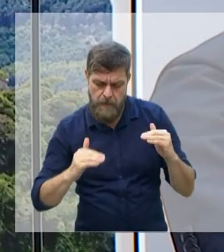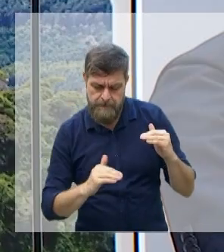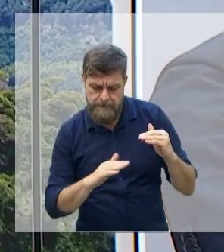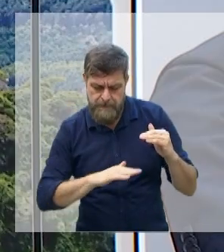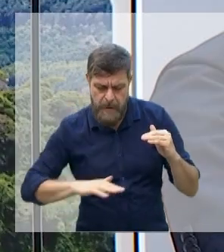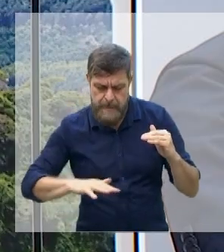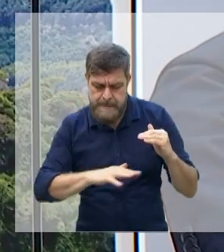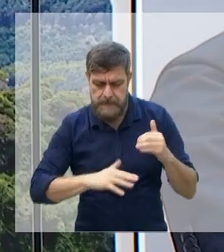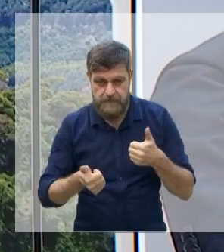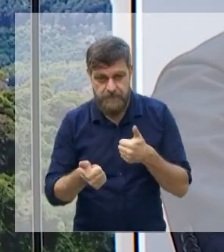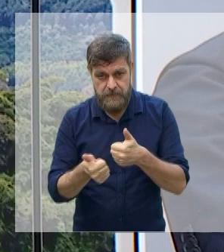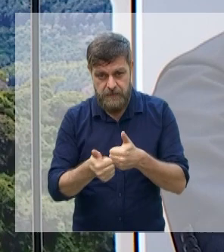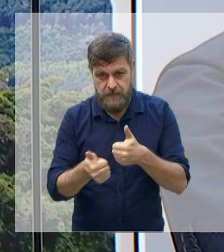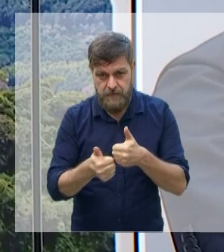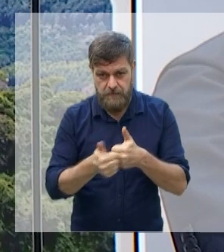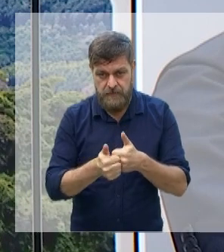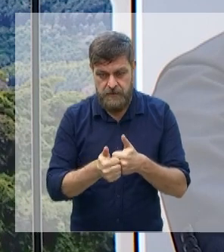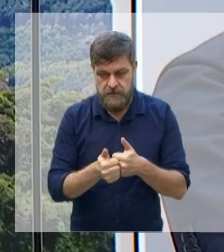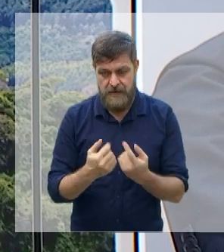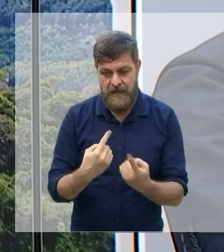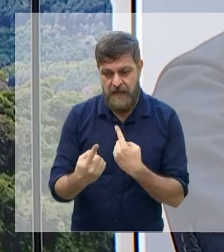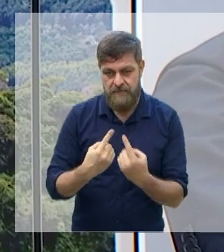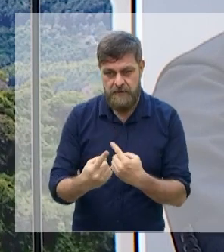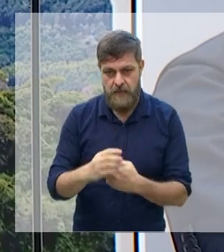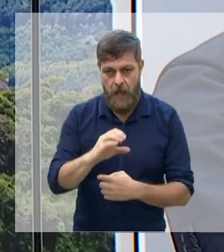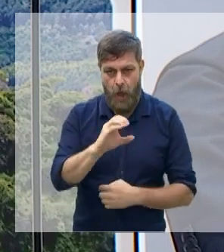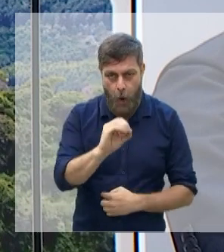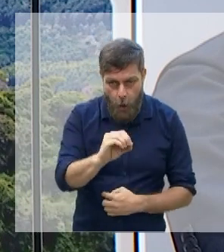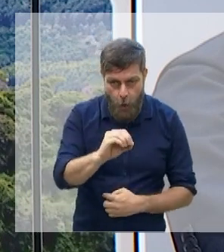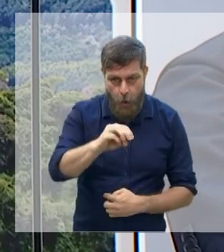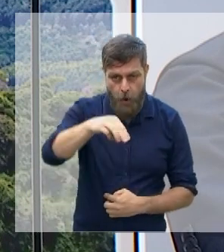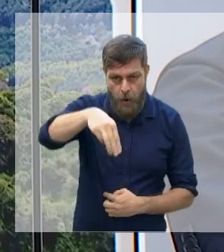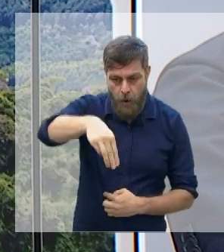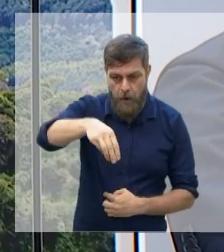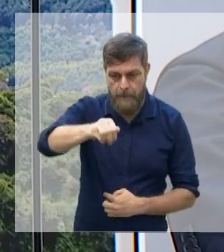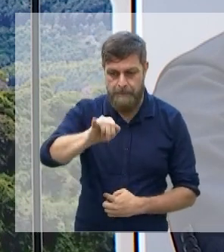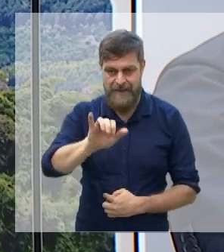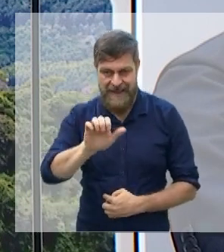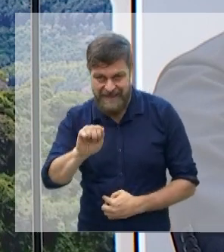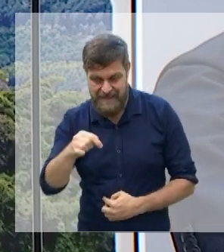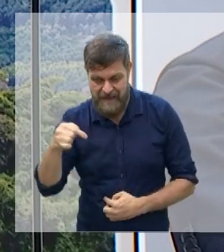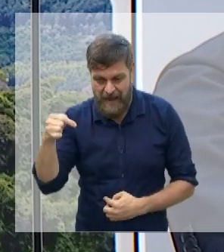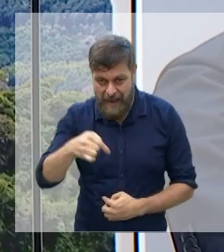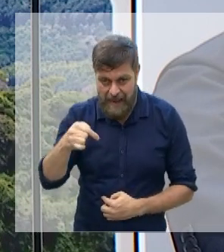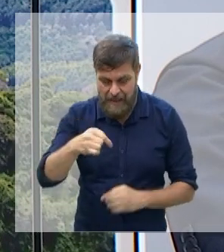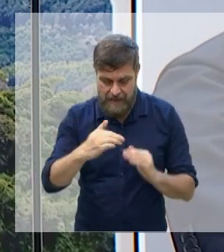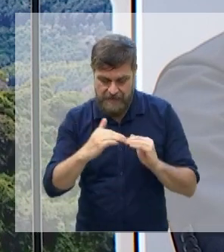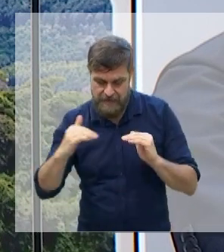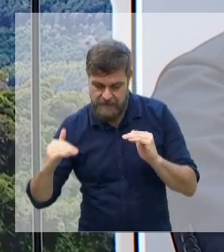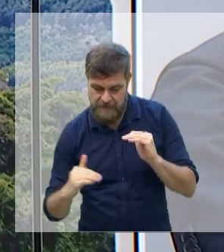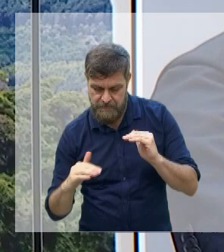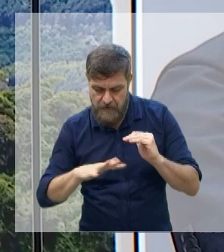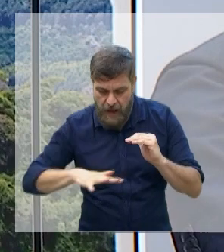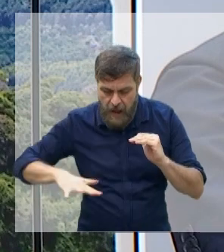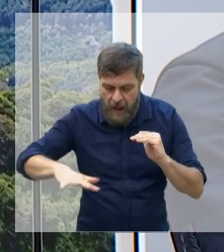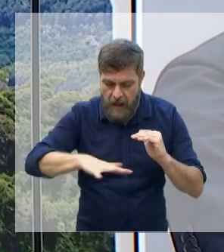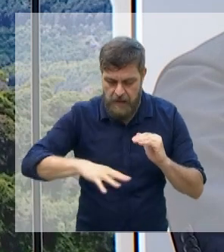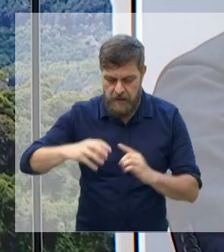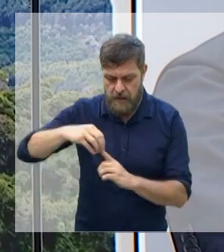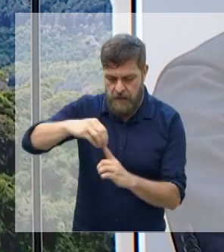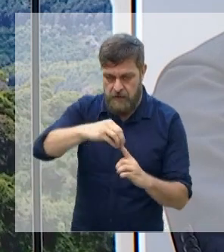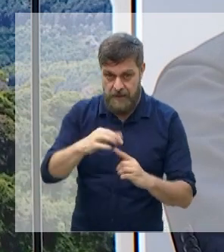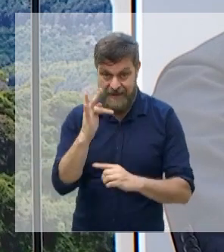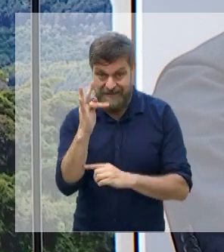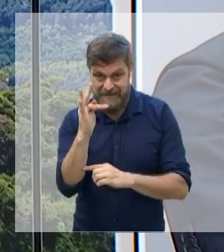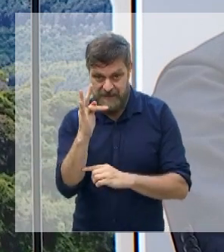região próxima dali da urze maia ele chama de a vida penido burnier naquela baixada então nós vamos fazer um